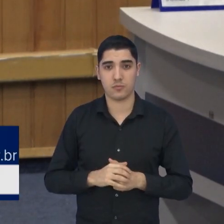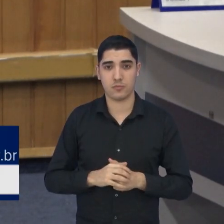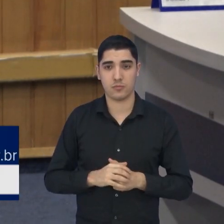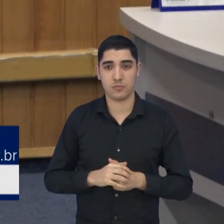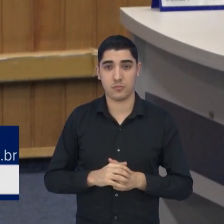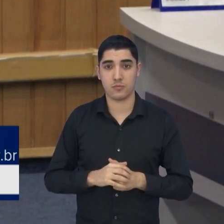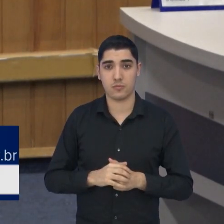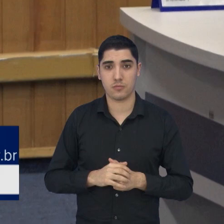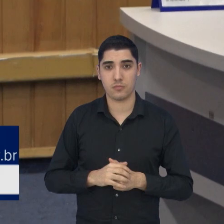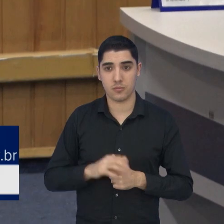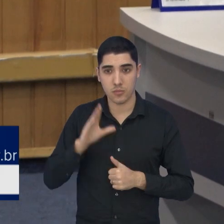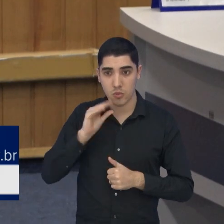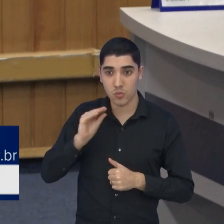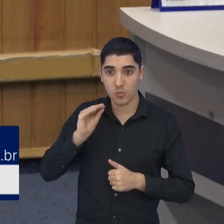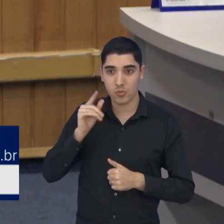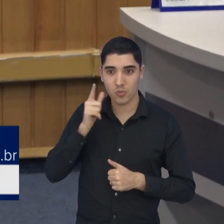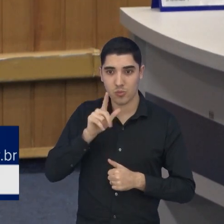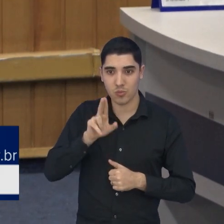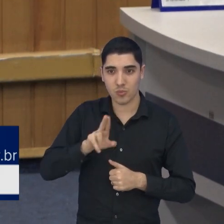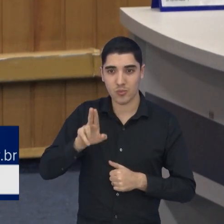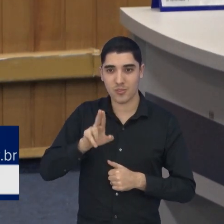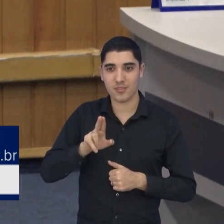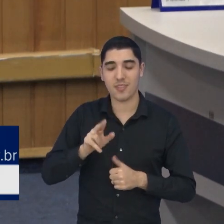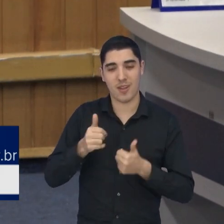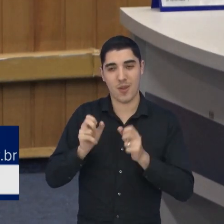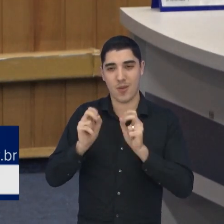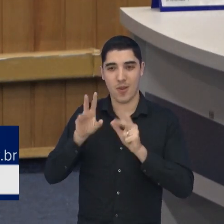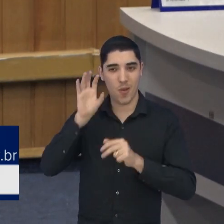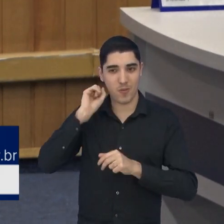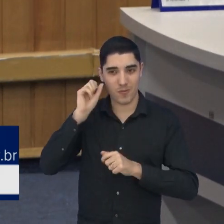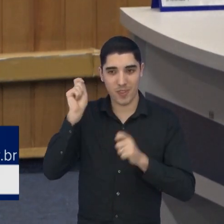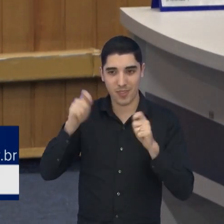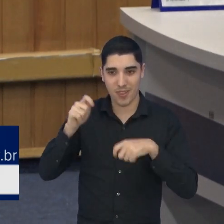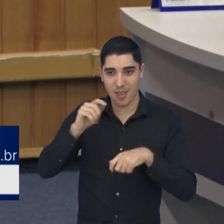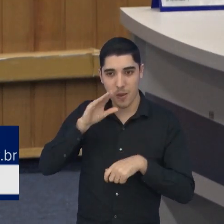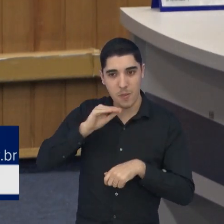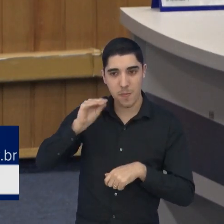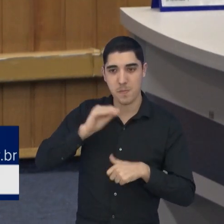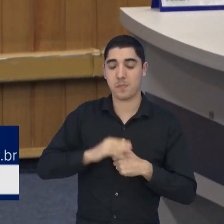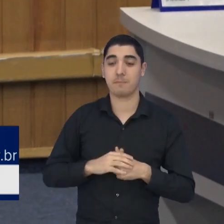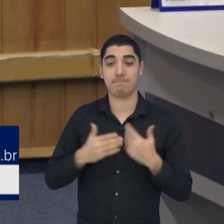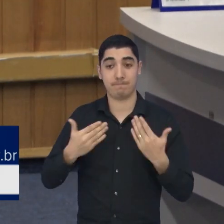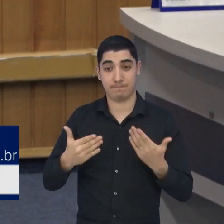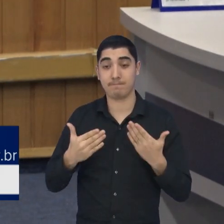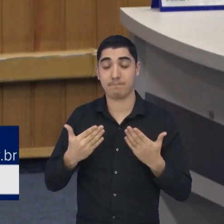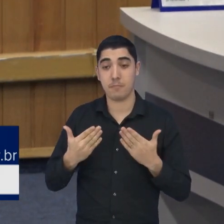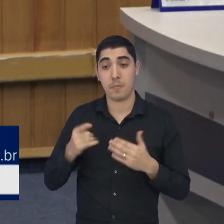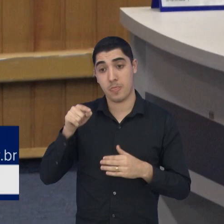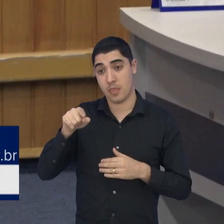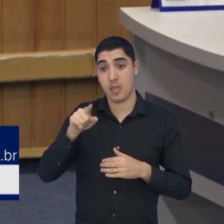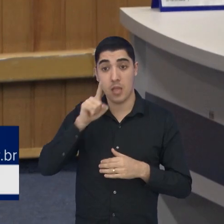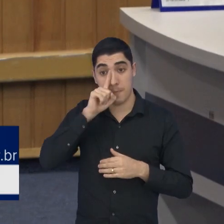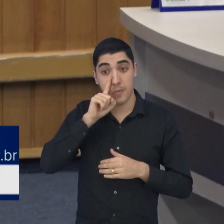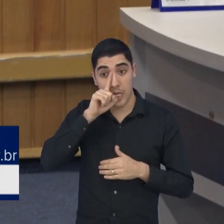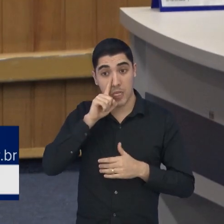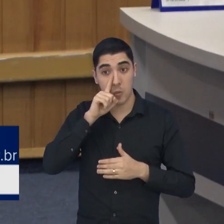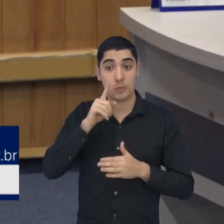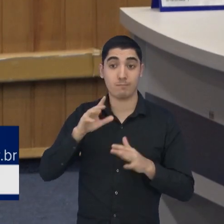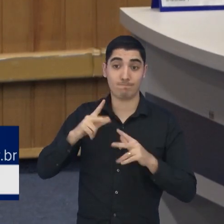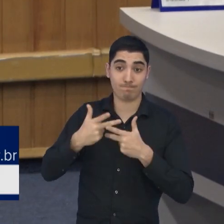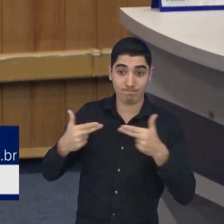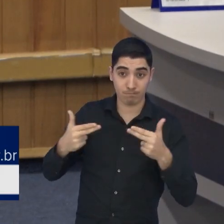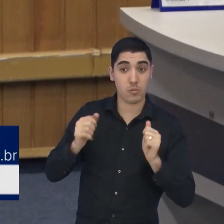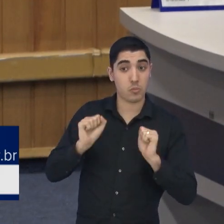Tá funcionando? Tá bom. Os riscos postos aí para a Câmara Municipal a